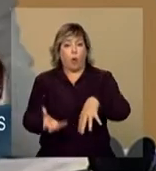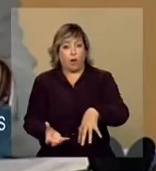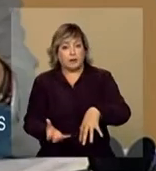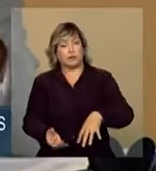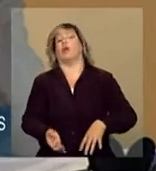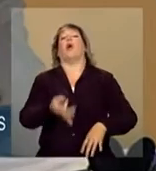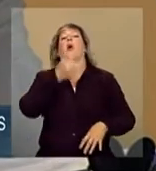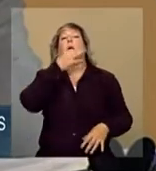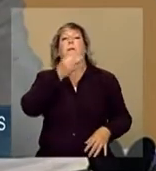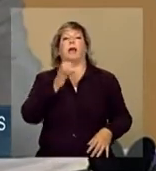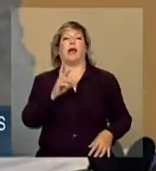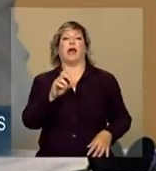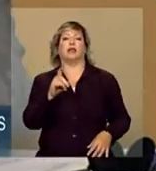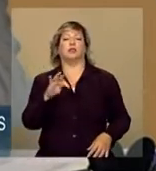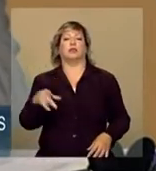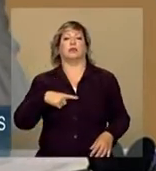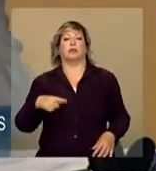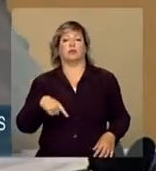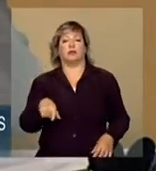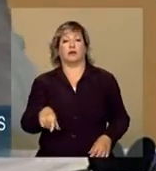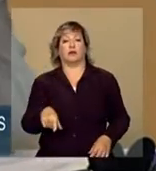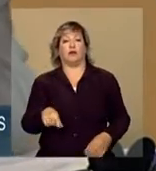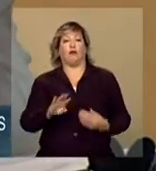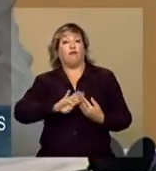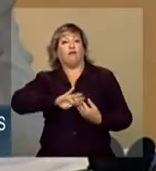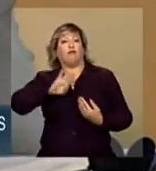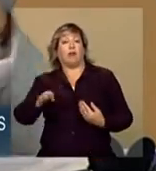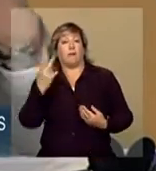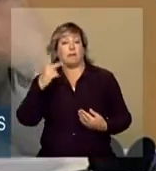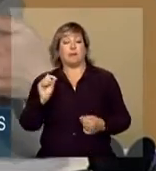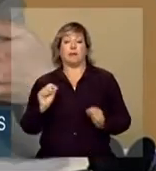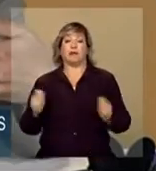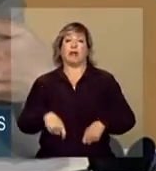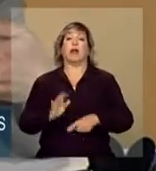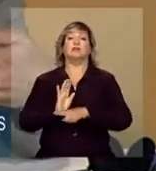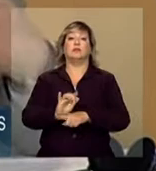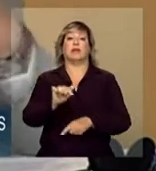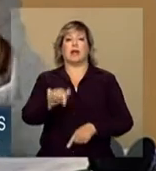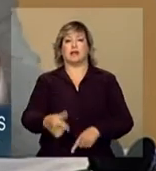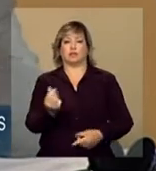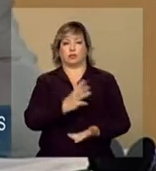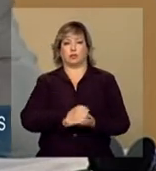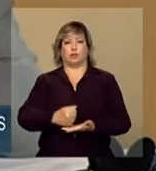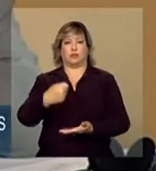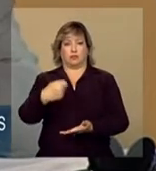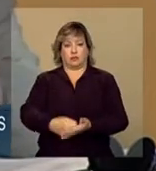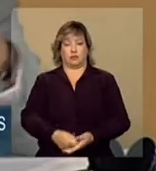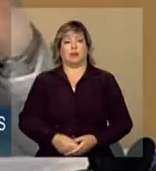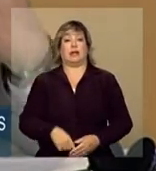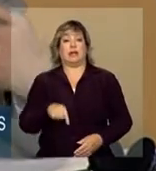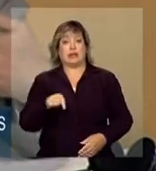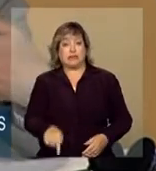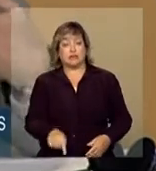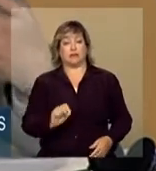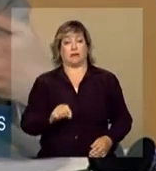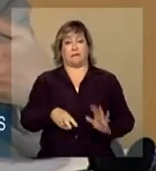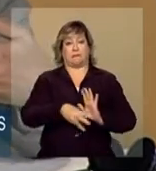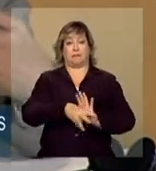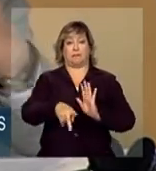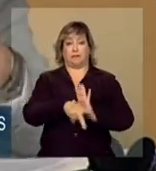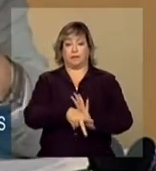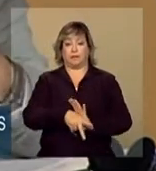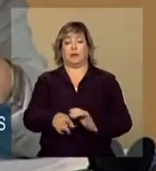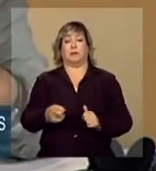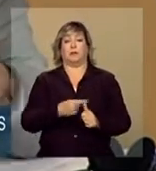de crédito extraordinário para poder contemplar esse tipo de recurso. É isto que, na medida provisória, num primeiro momento, na